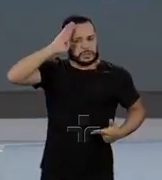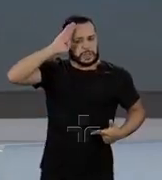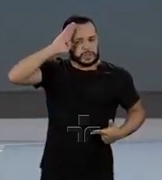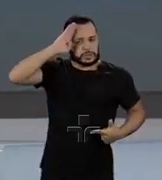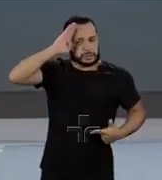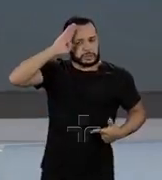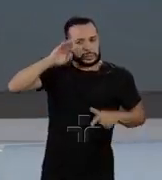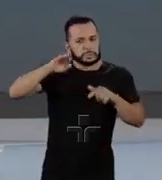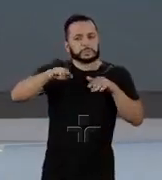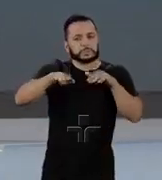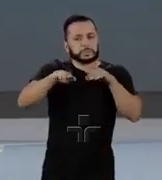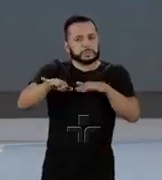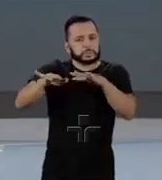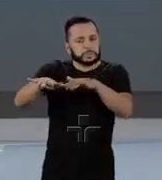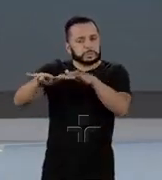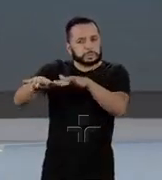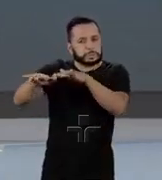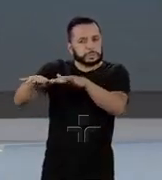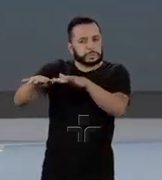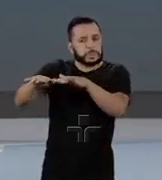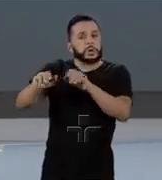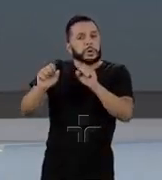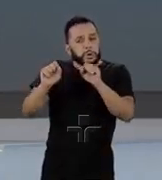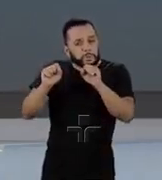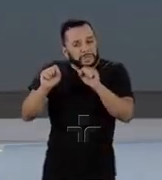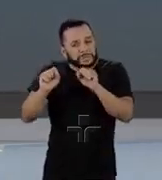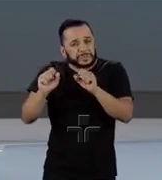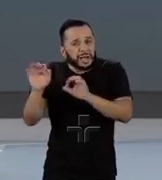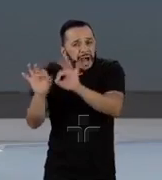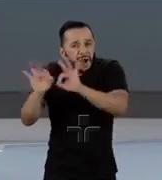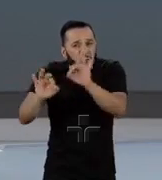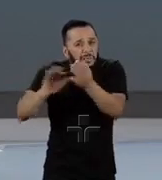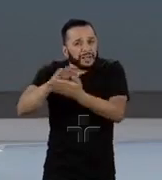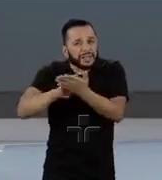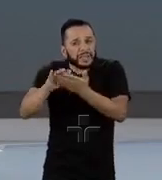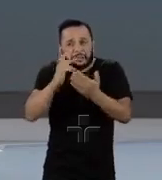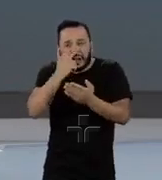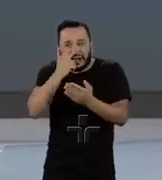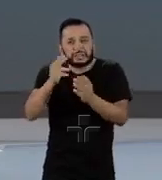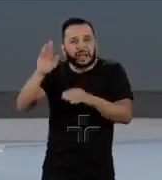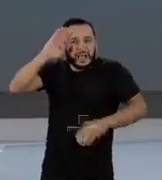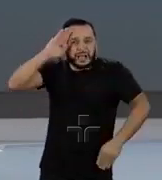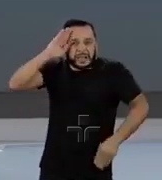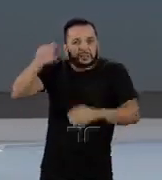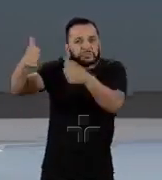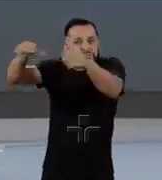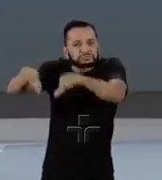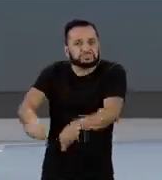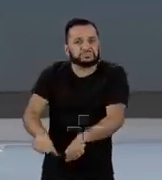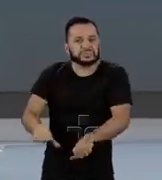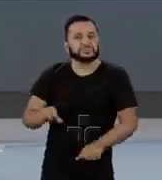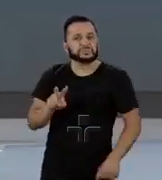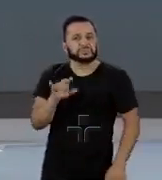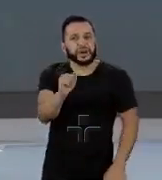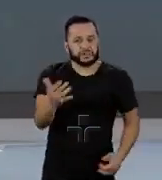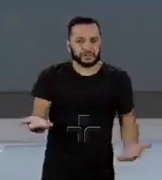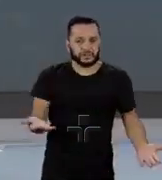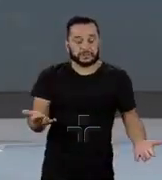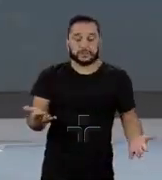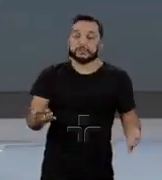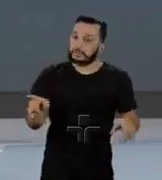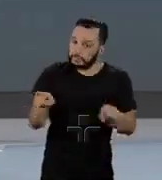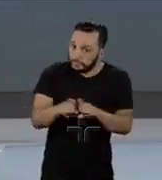sejam bem-sucedidos, porque senão ia ser pior ainda para o país e para eles. E 3, acredito que sim, é importante a